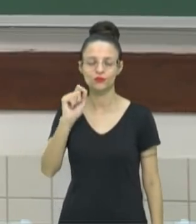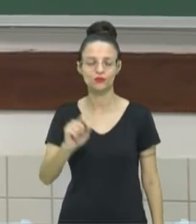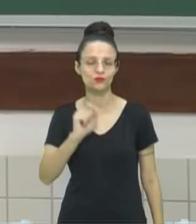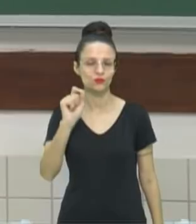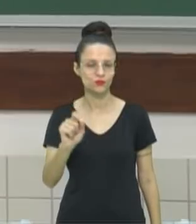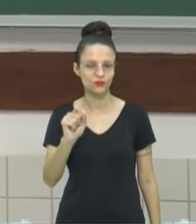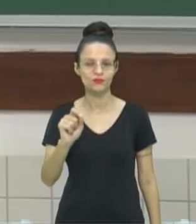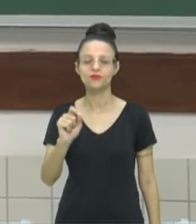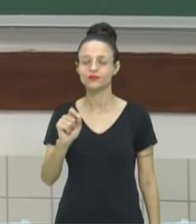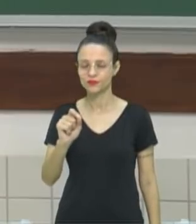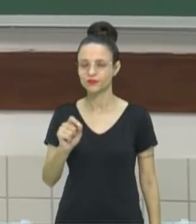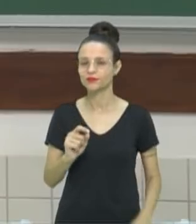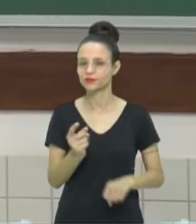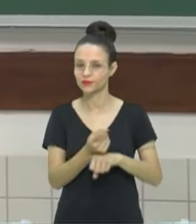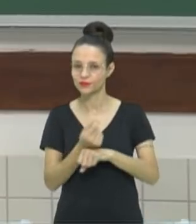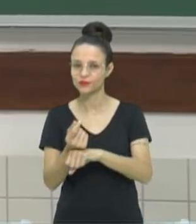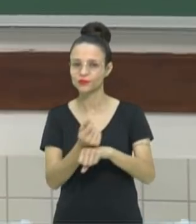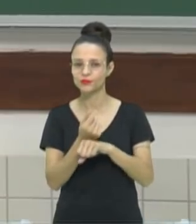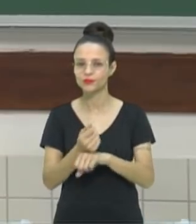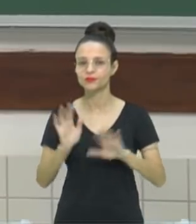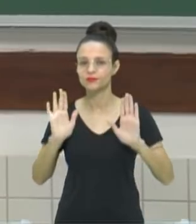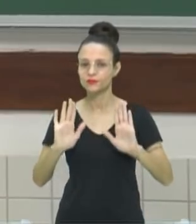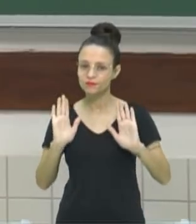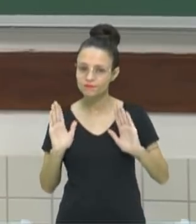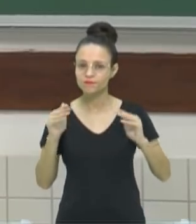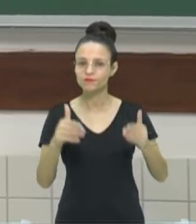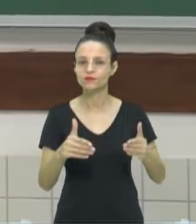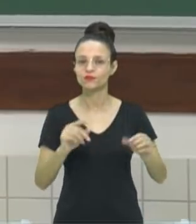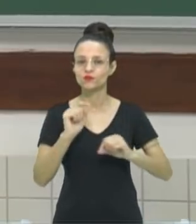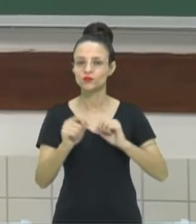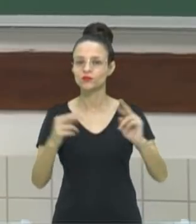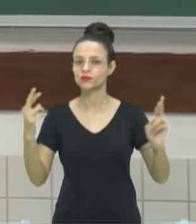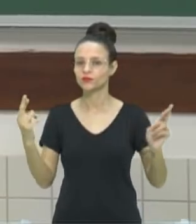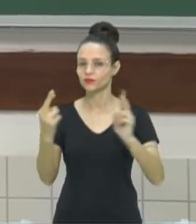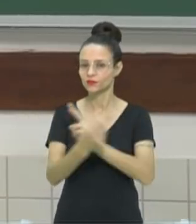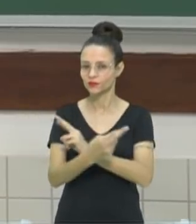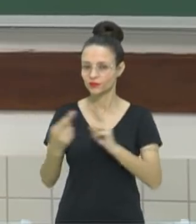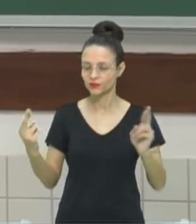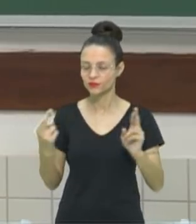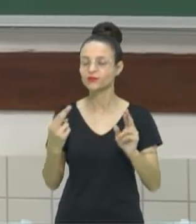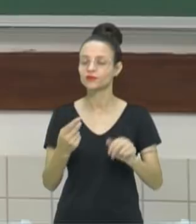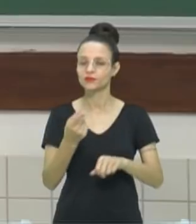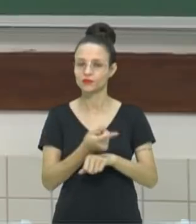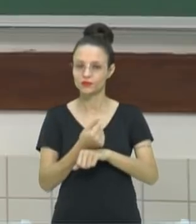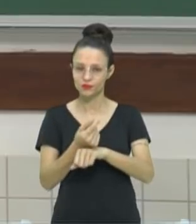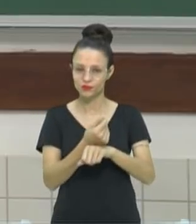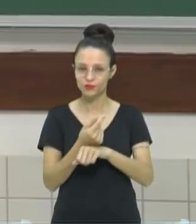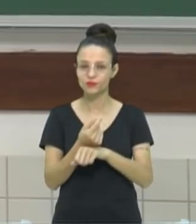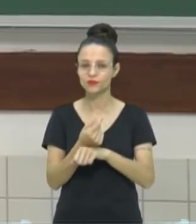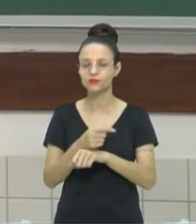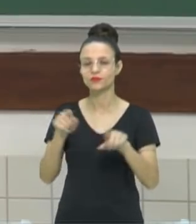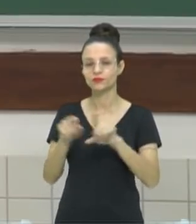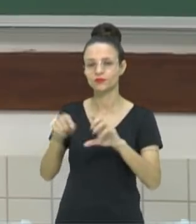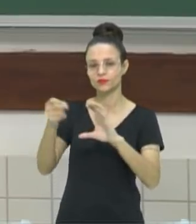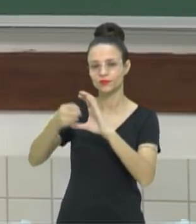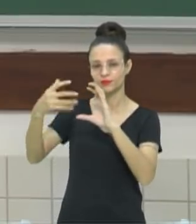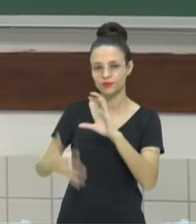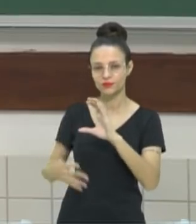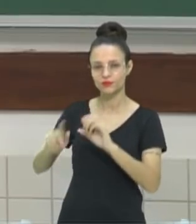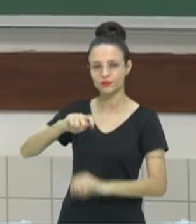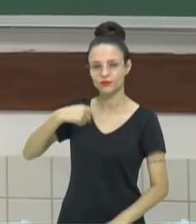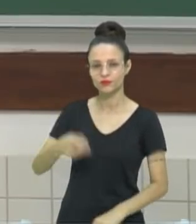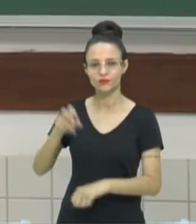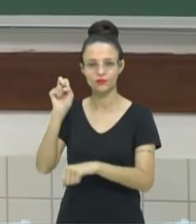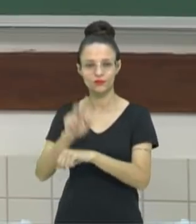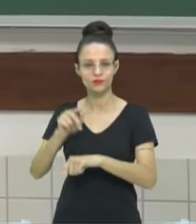sobre atividades econômicas, mas mais com a ideia de relacionar essas atividades com os aspectos de geração de emprego